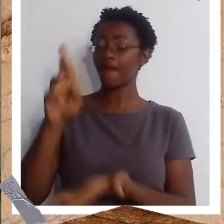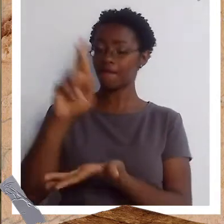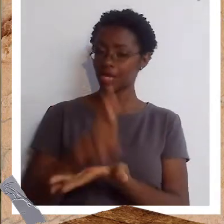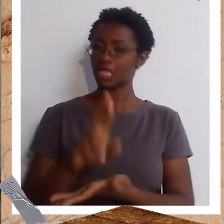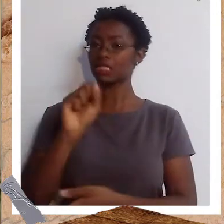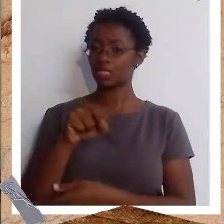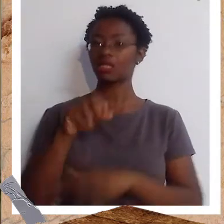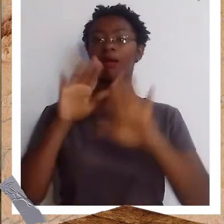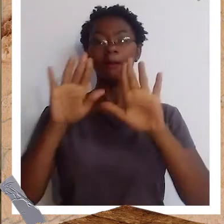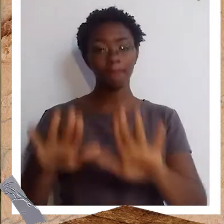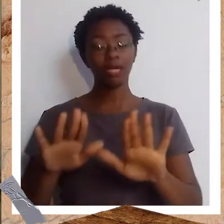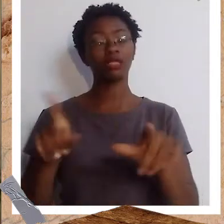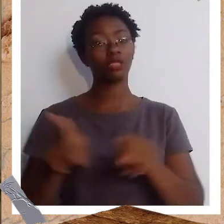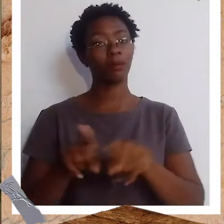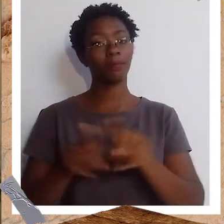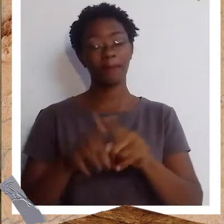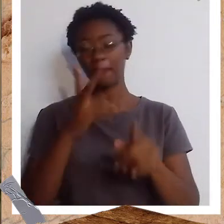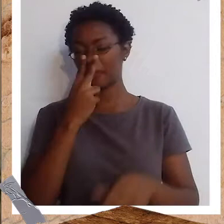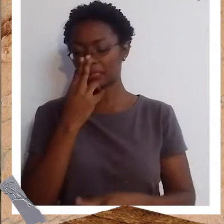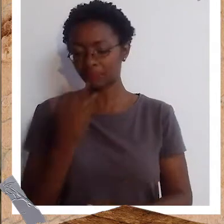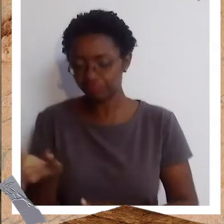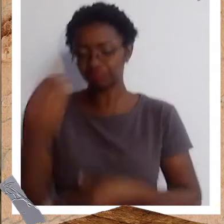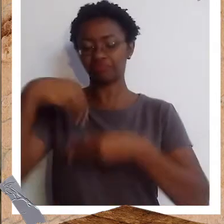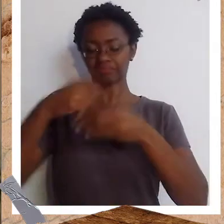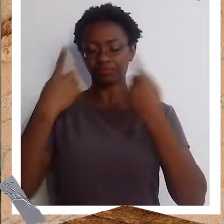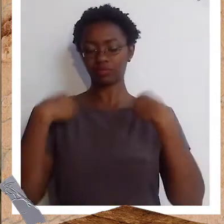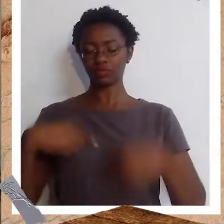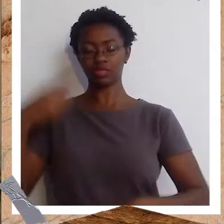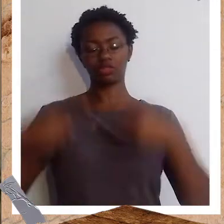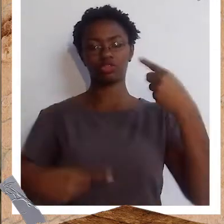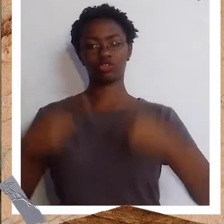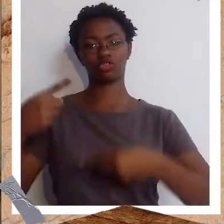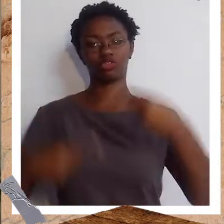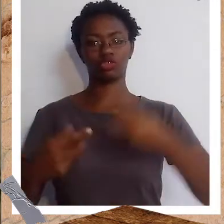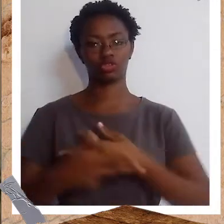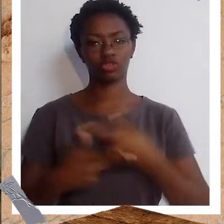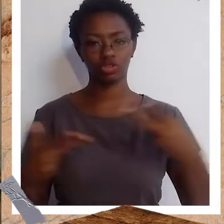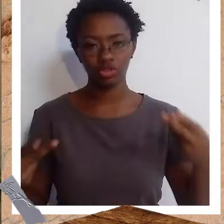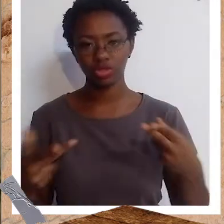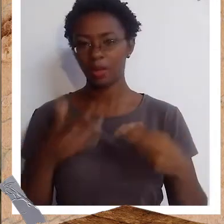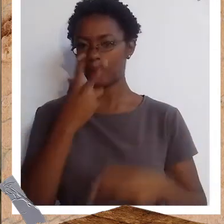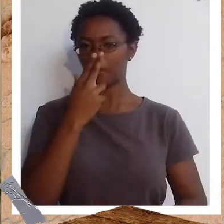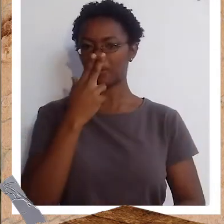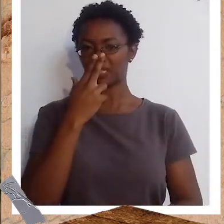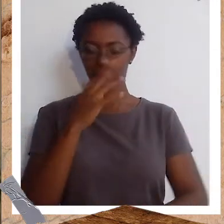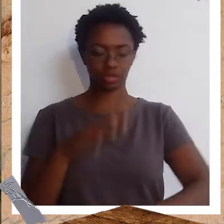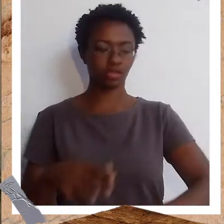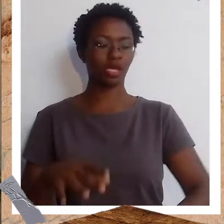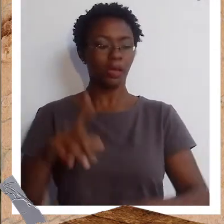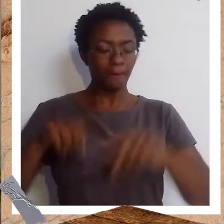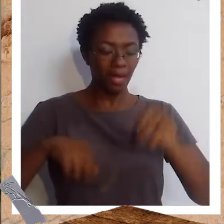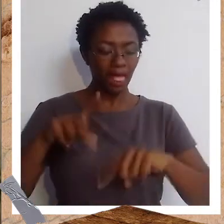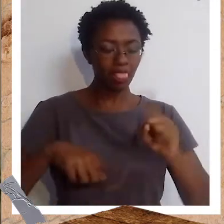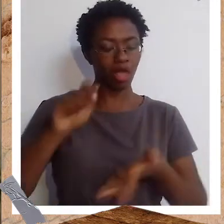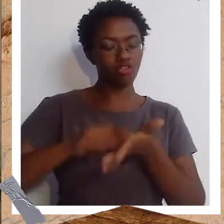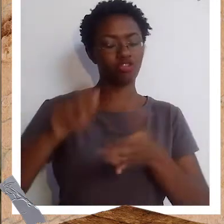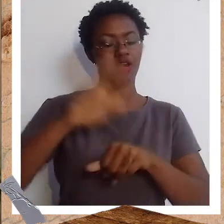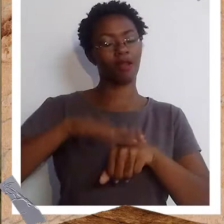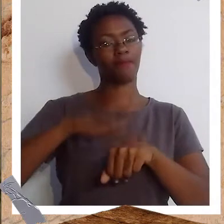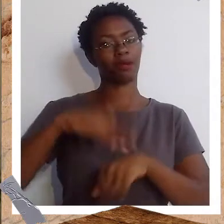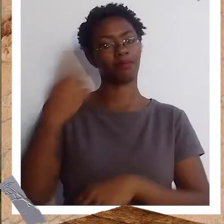parece também pelo fato dela incorporar as discussões sobre essa condição como matéria da sua própria escrita, como matéria da